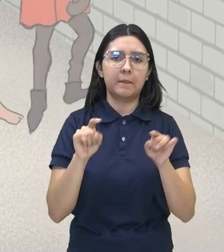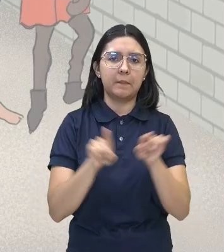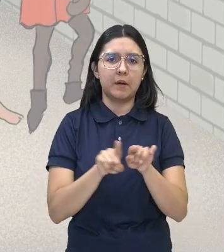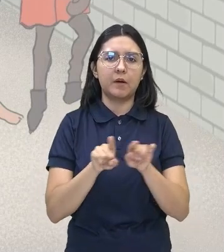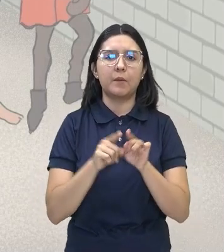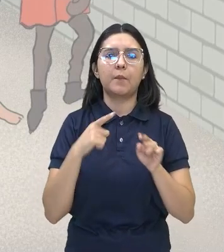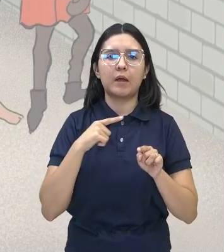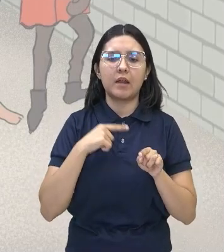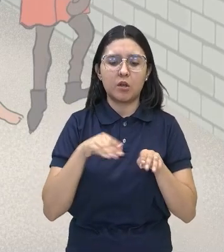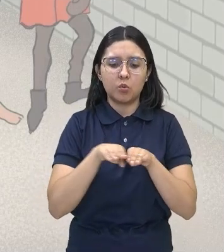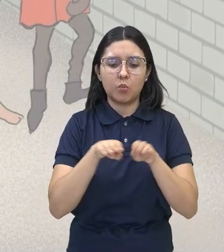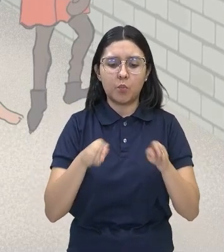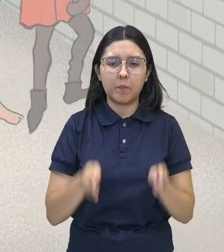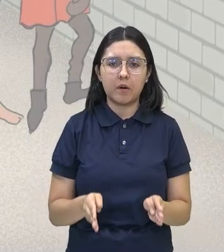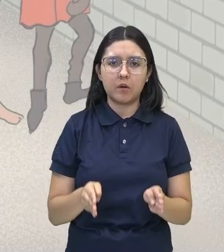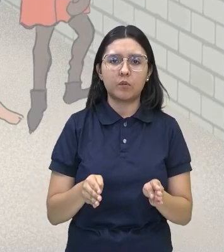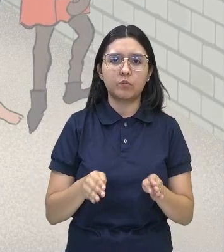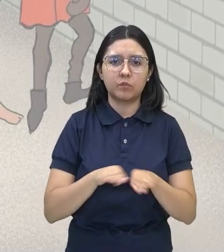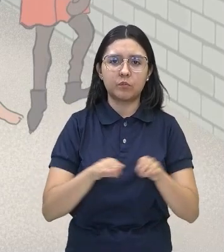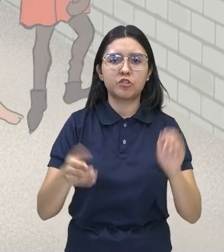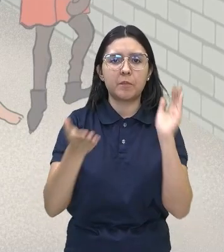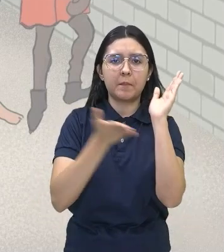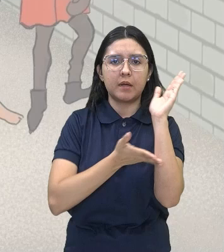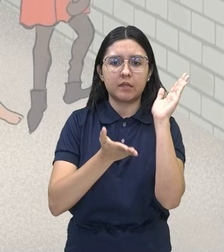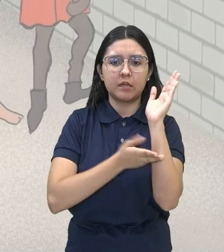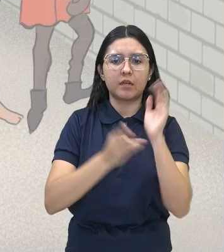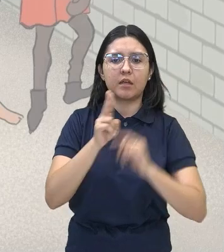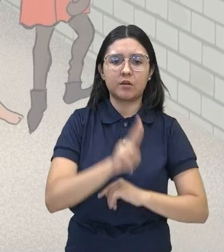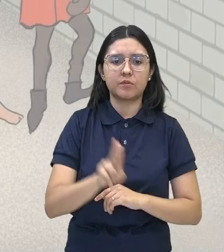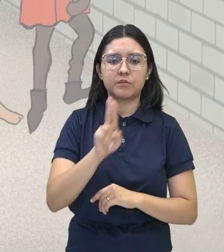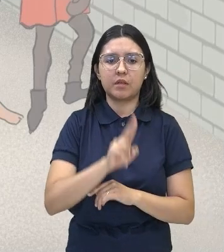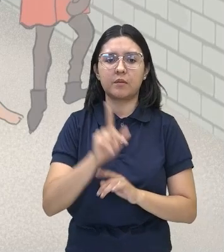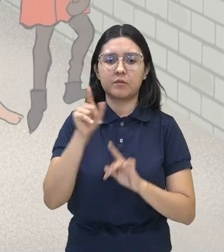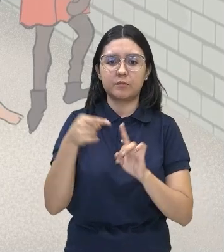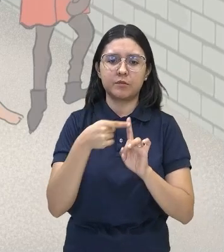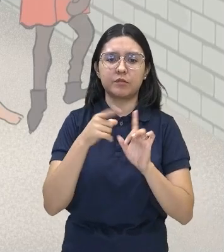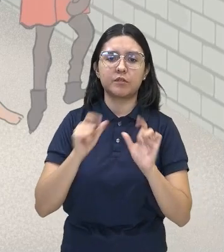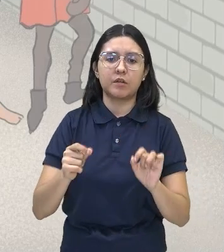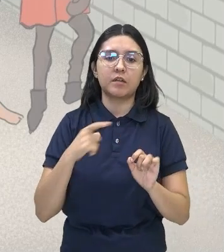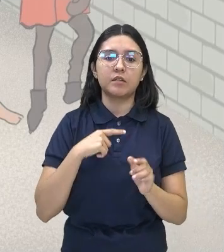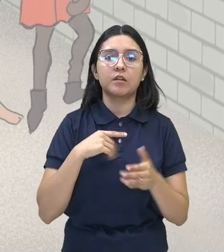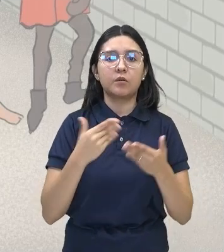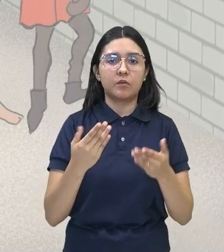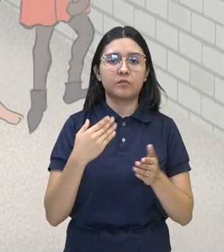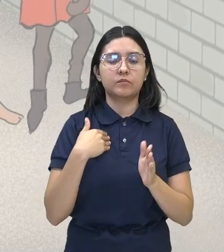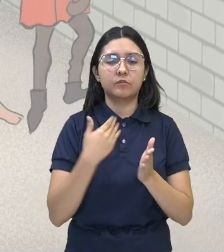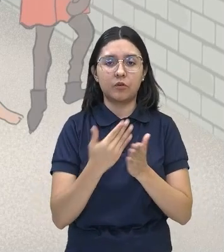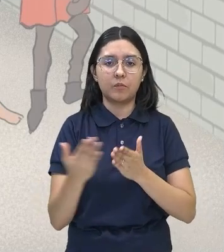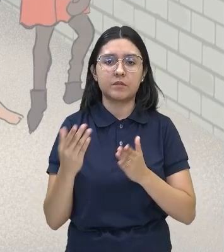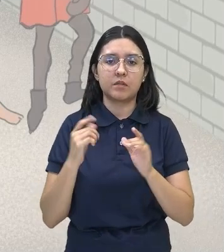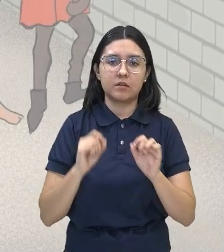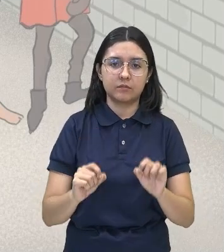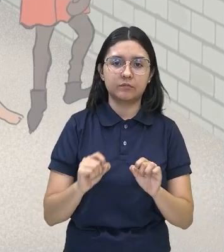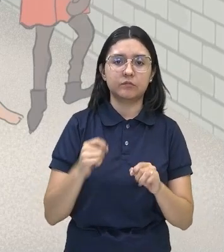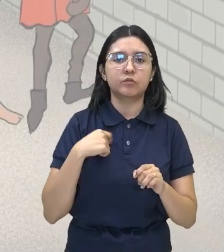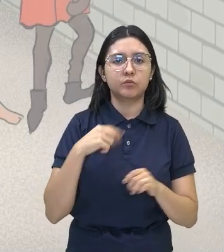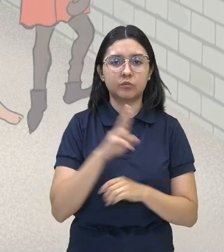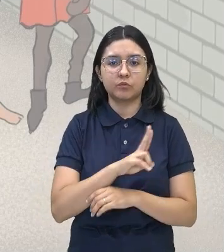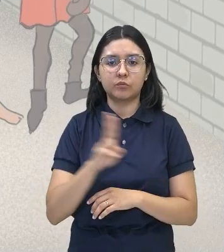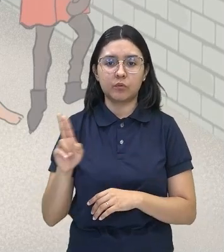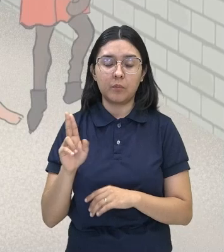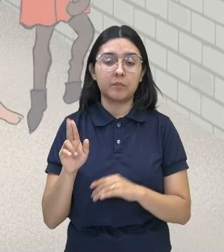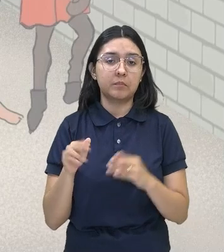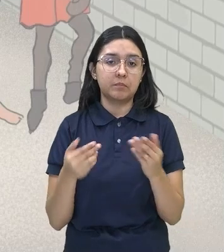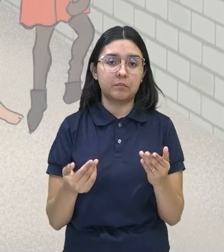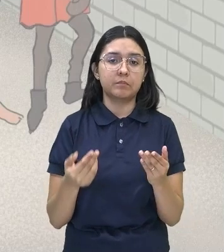tá, gente? Que era utilizada justamente para esse propósito. Daí esses indivíduos começaram a ser chamados de banqueiros porque fazem